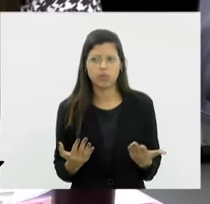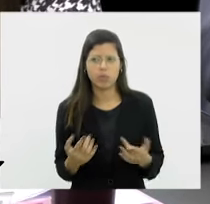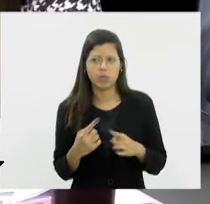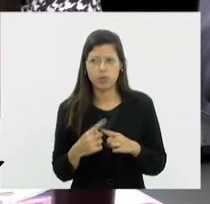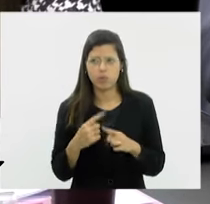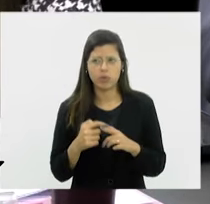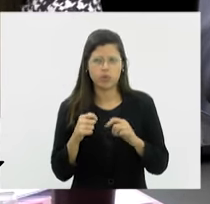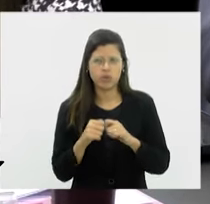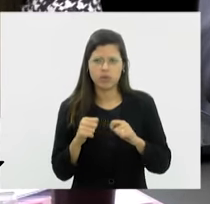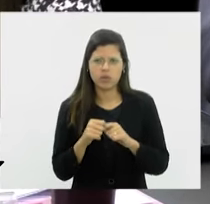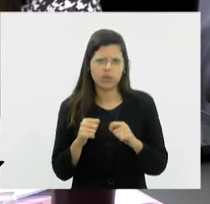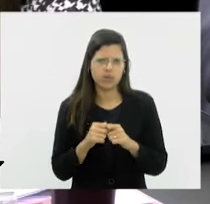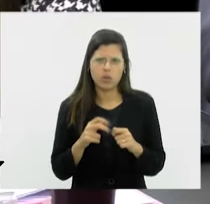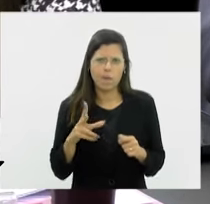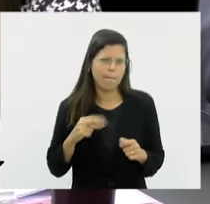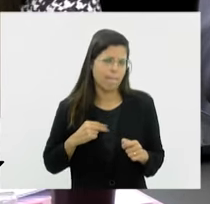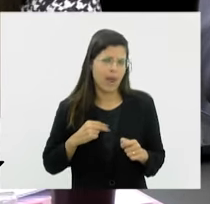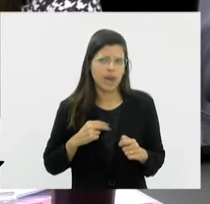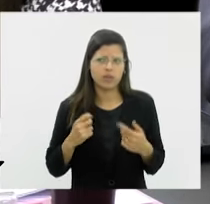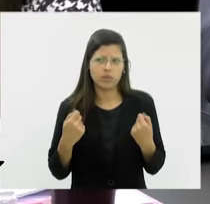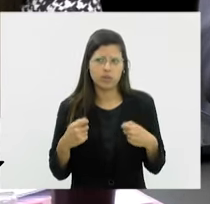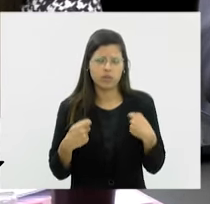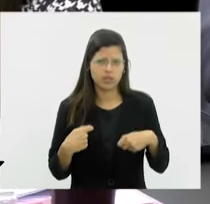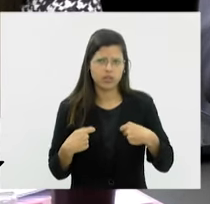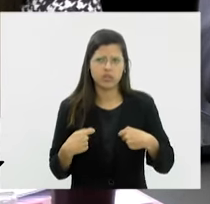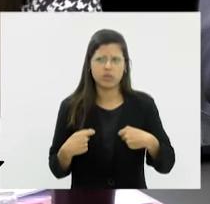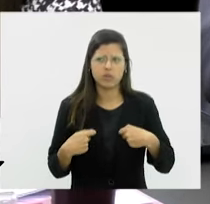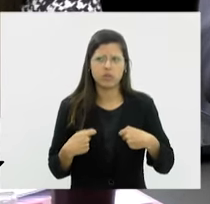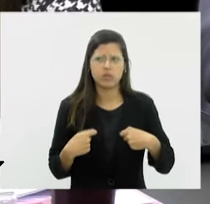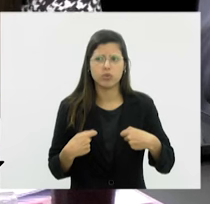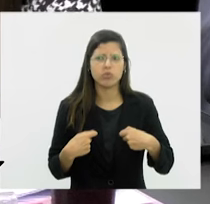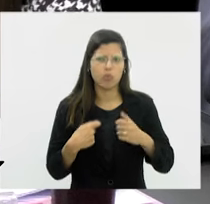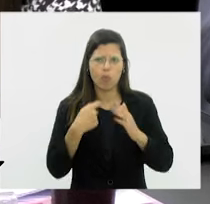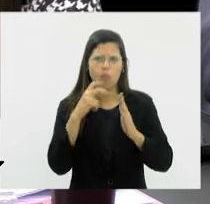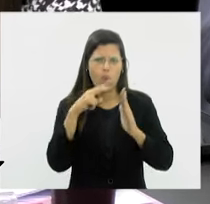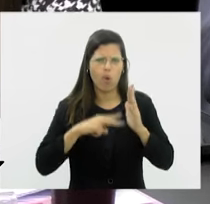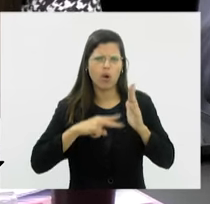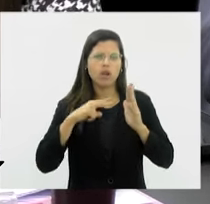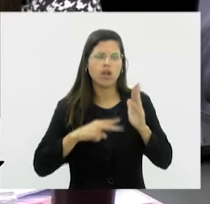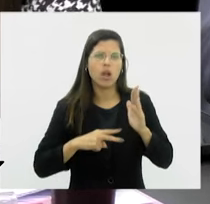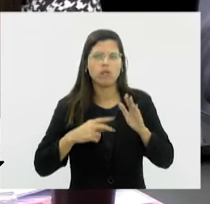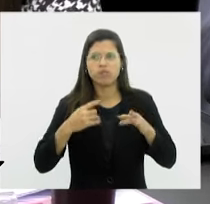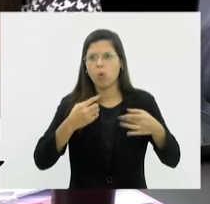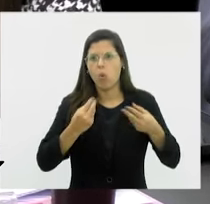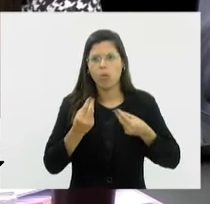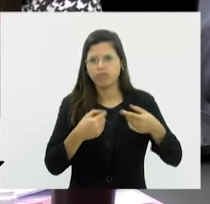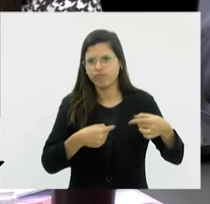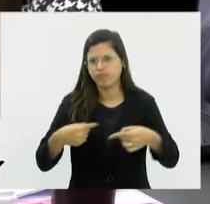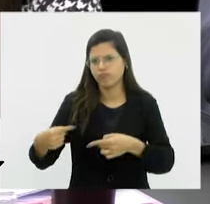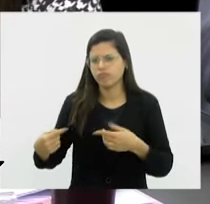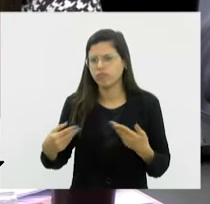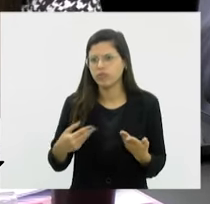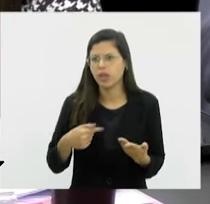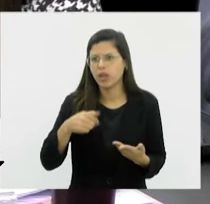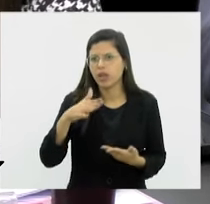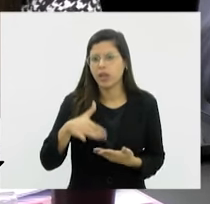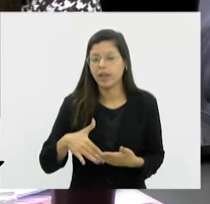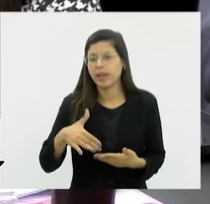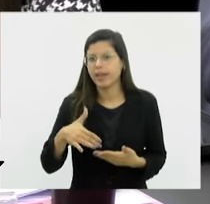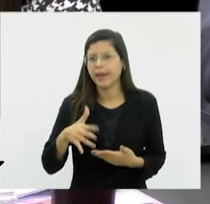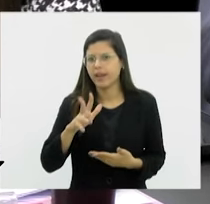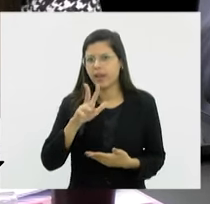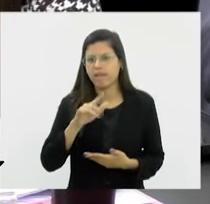fazendo nenhum mérito, porque eu preciso olhar, de fato, como é que vai ser feita essa discussão, quem serão aqueles que vão, de fato,